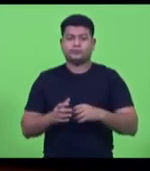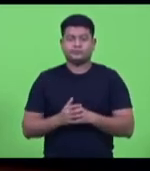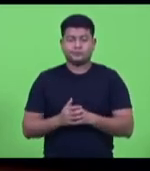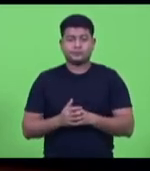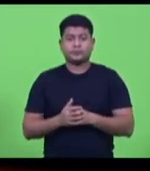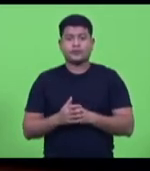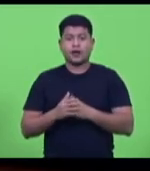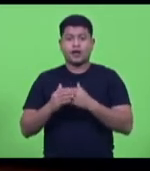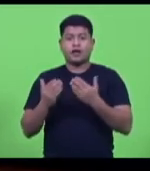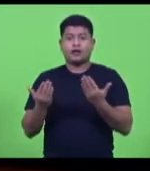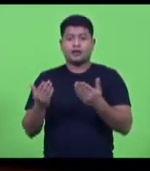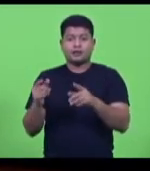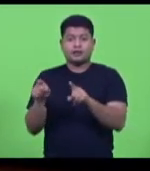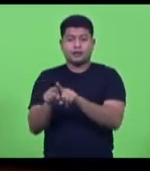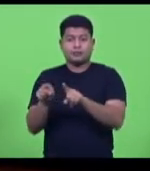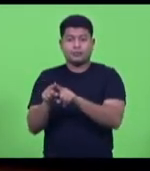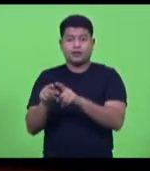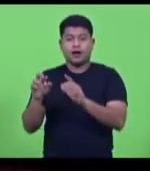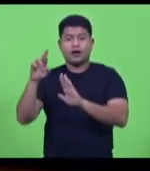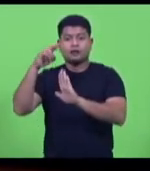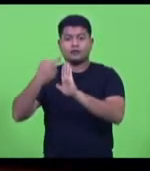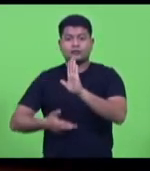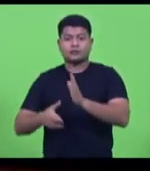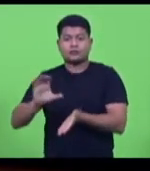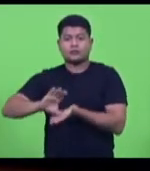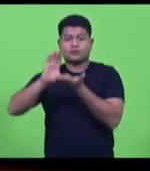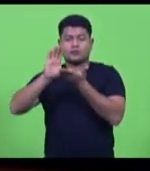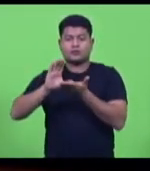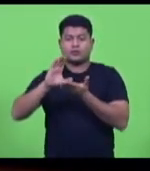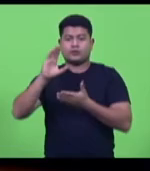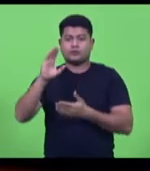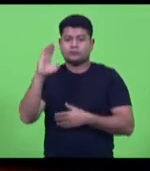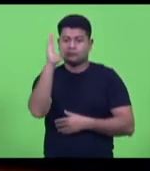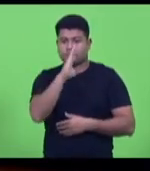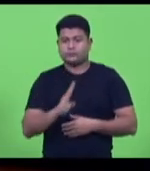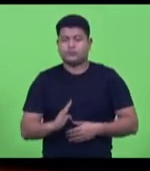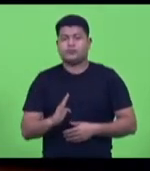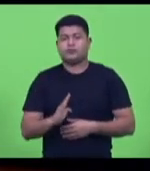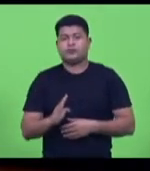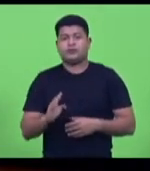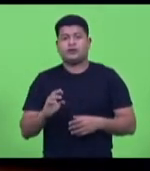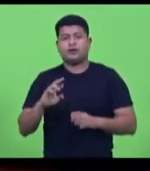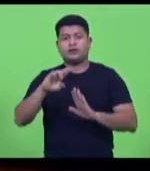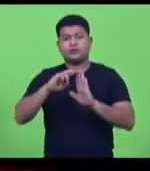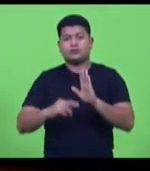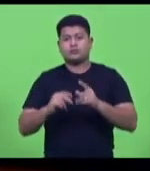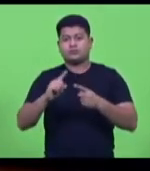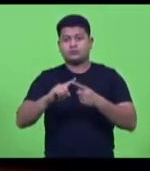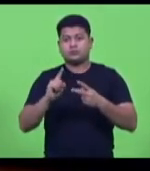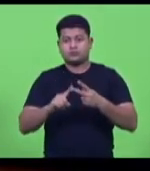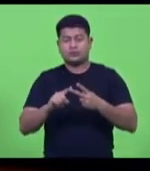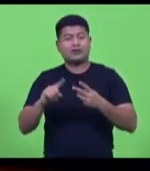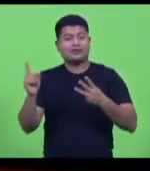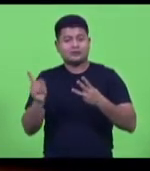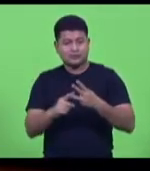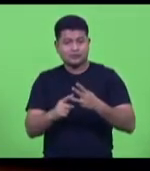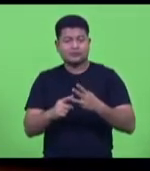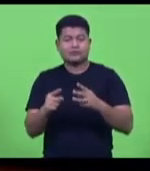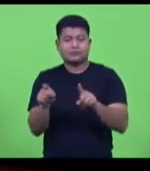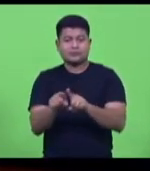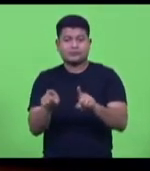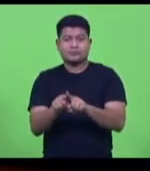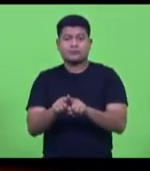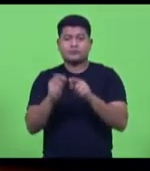resolução do Conselho Nacional e a resolução número 1 e 2 e a resolução número 3 dispõem